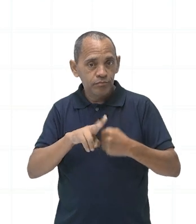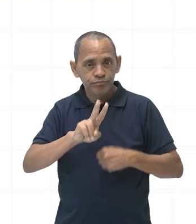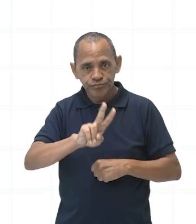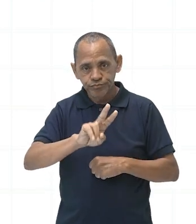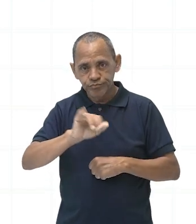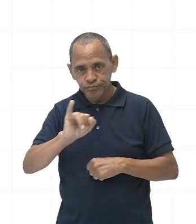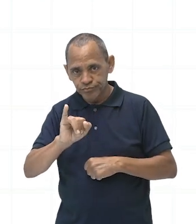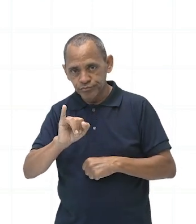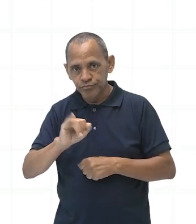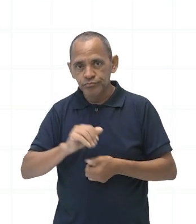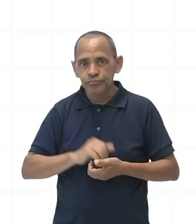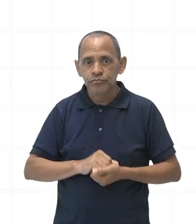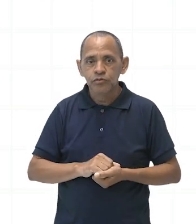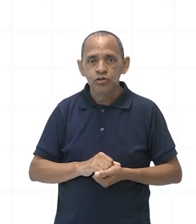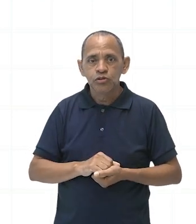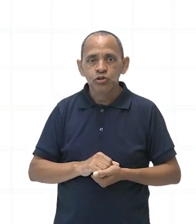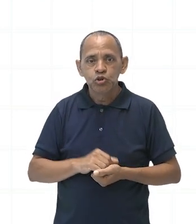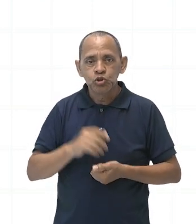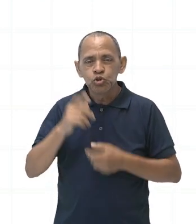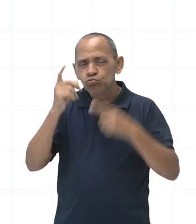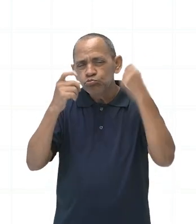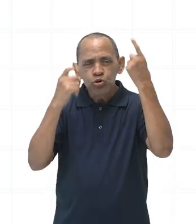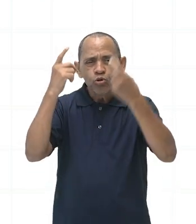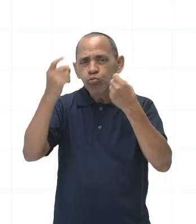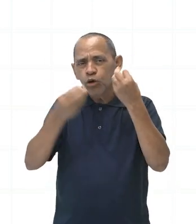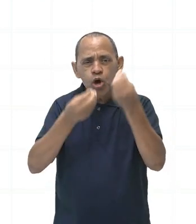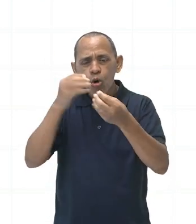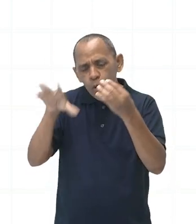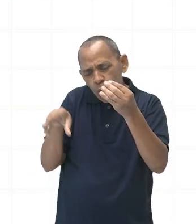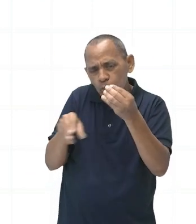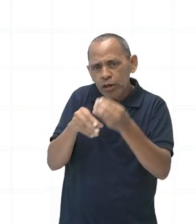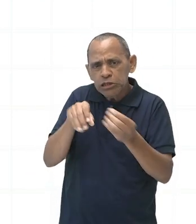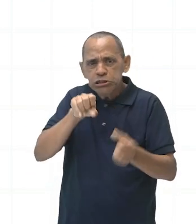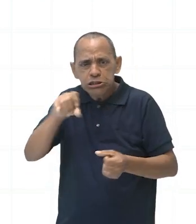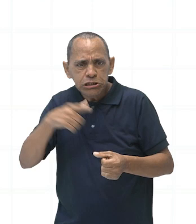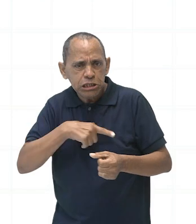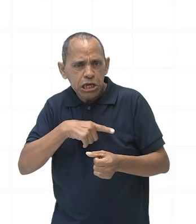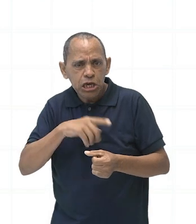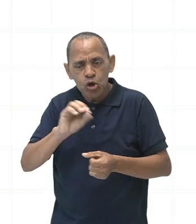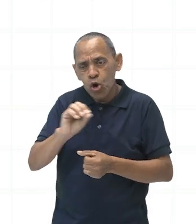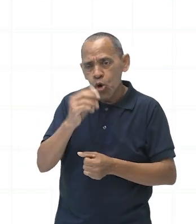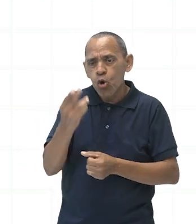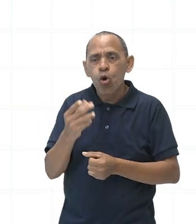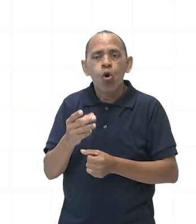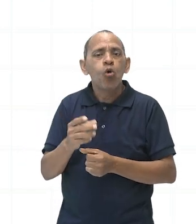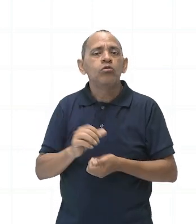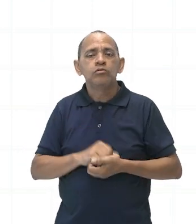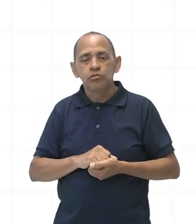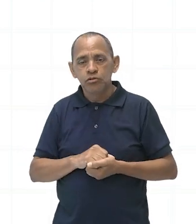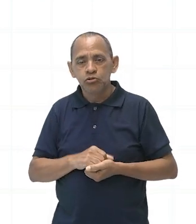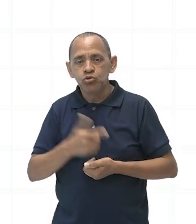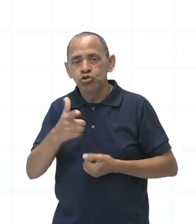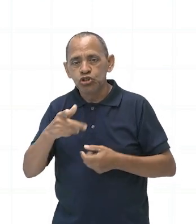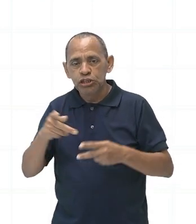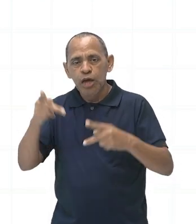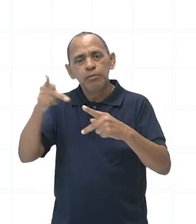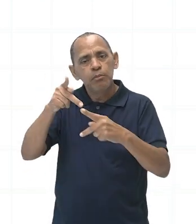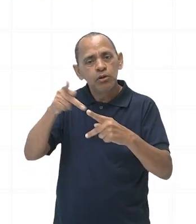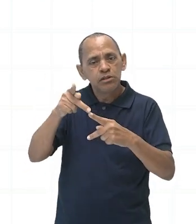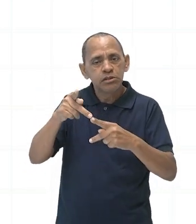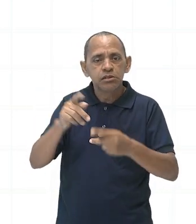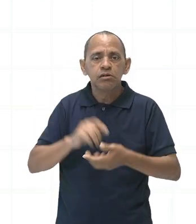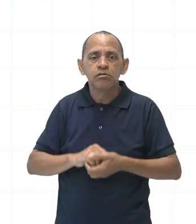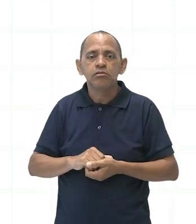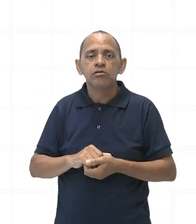eu não preciso me preocupar com o complemento, se o complemento tem ou não preposição, e assim por diante, tá?